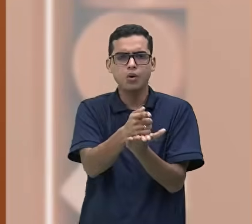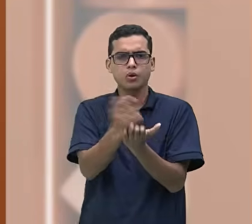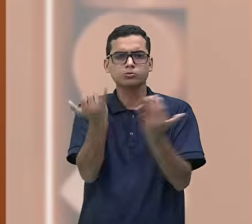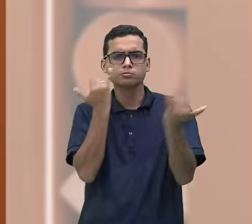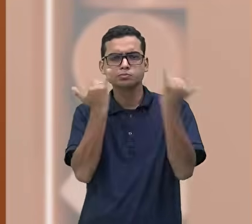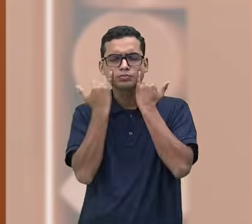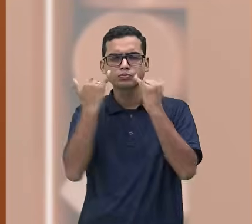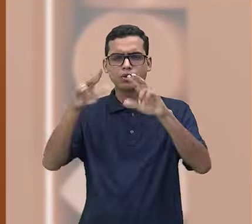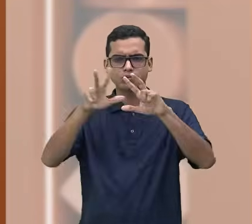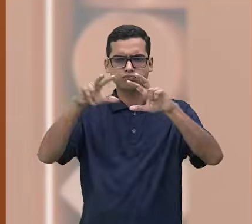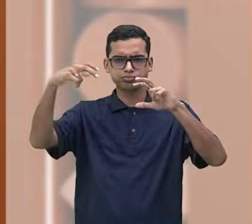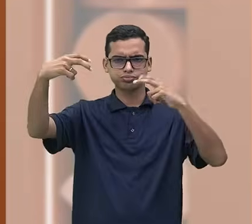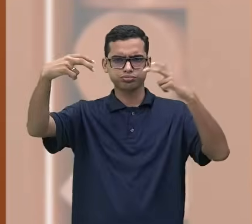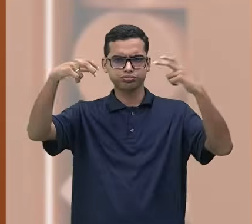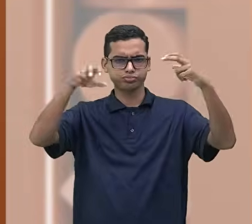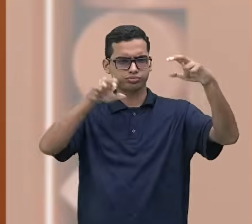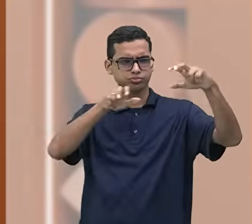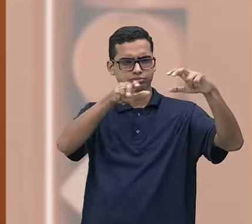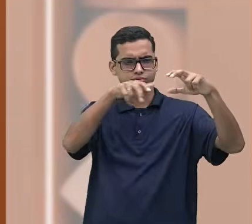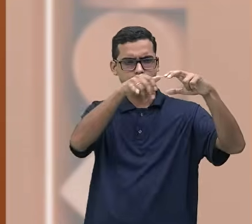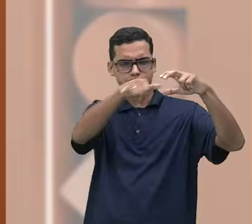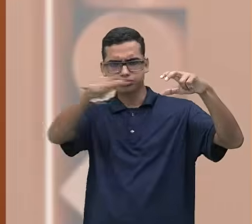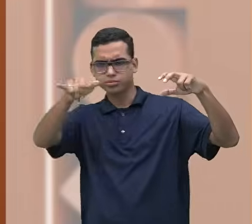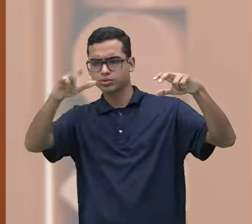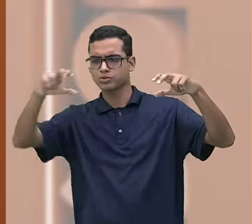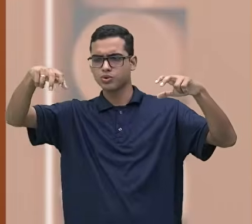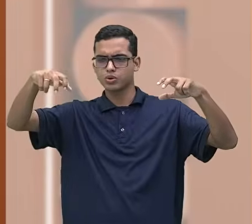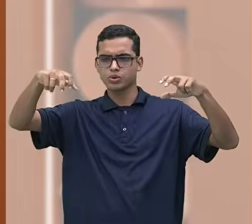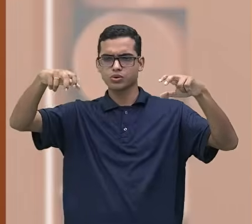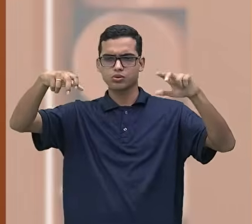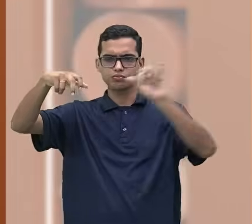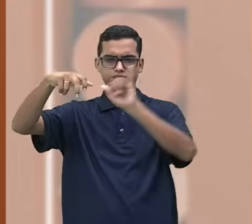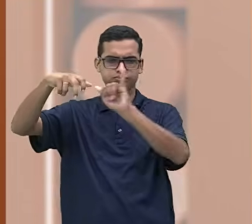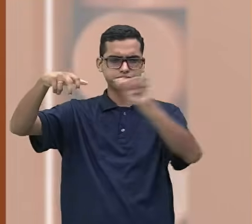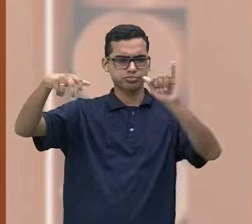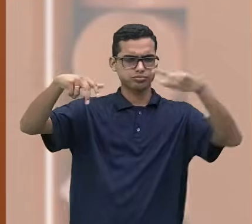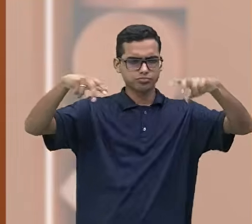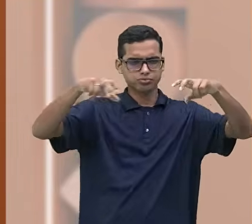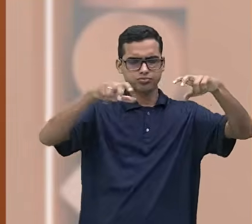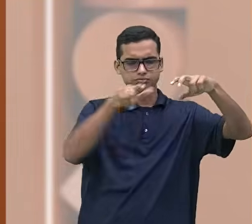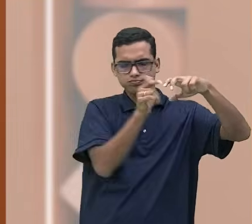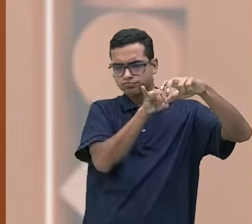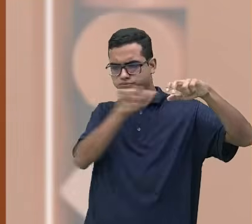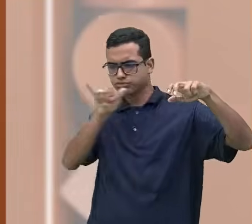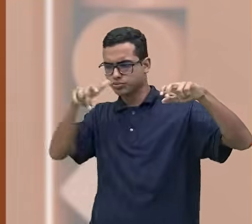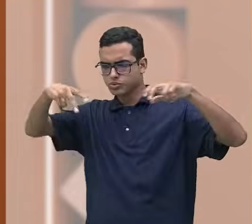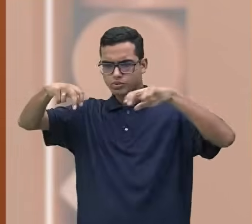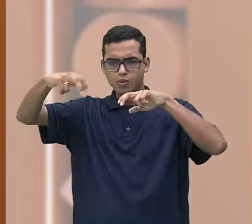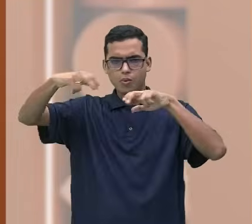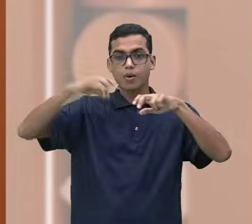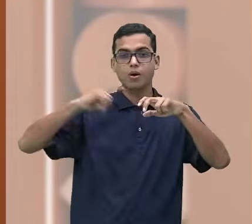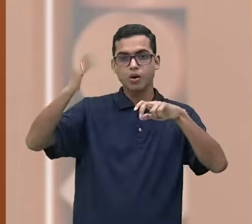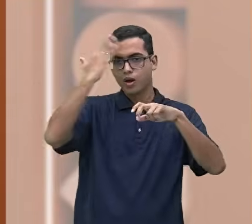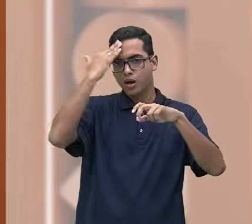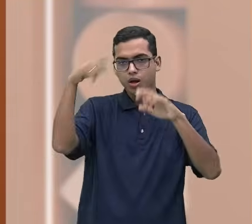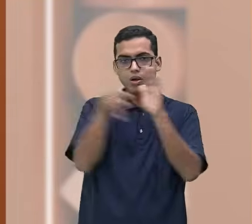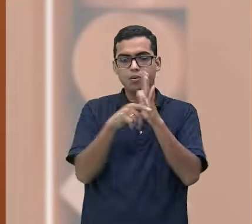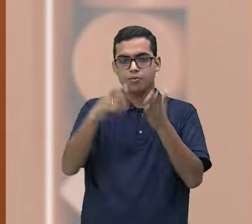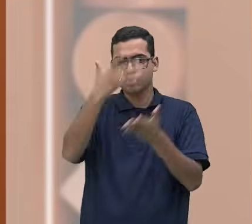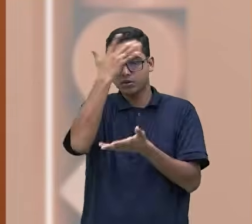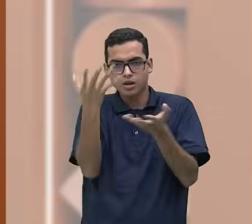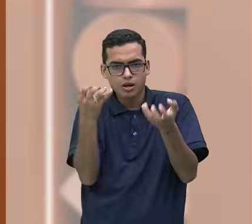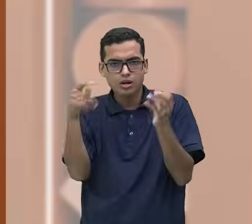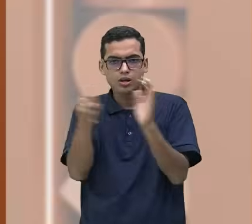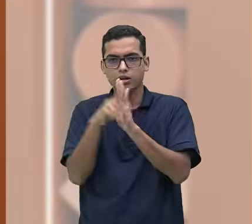a conexão entre esses satélites, chegando informação do outro até dar ali para aquela pessoa que está querendo saber onde é